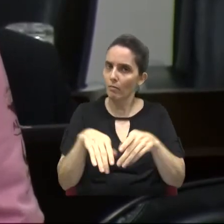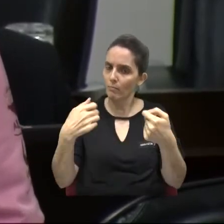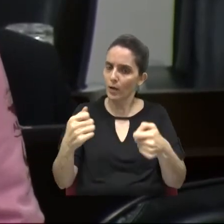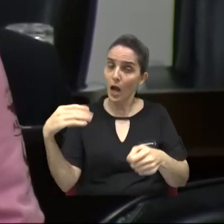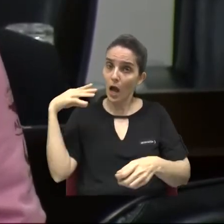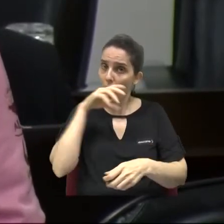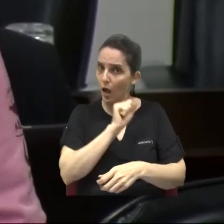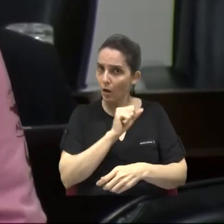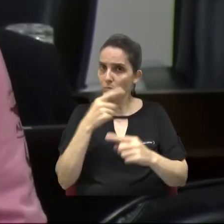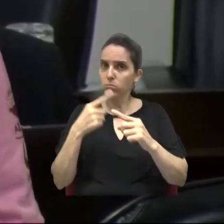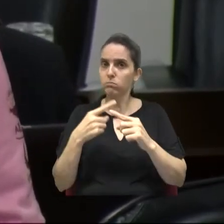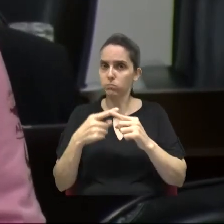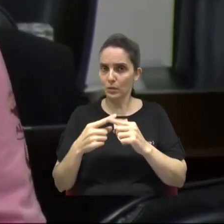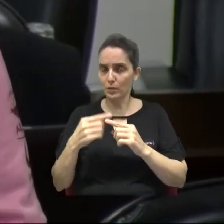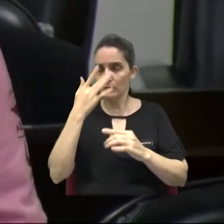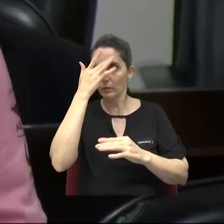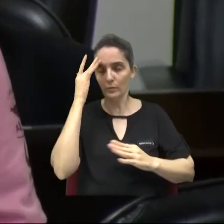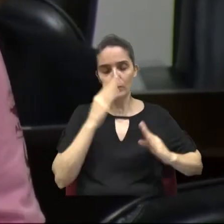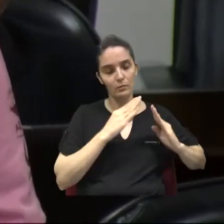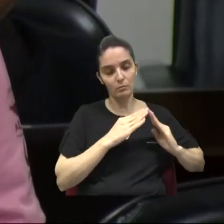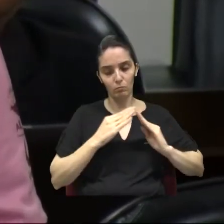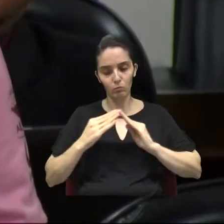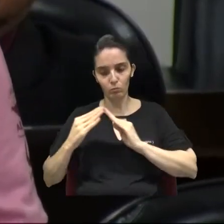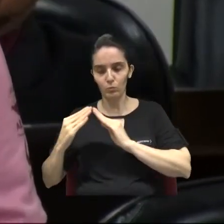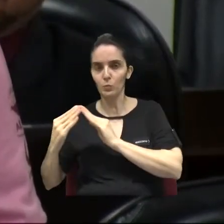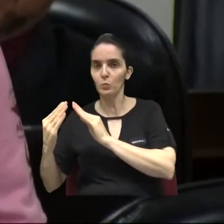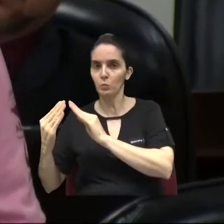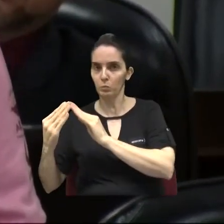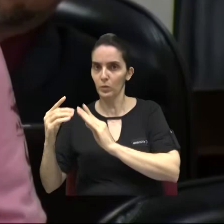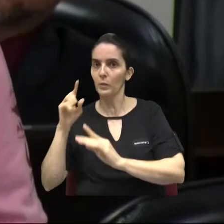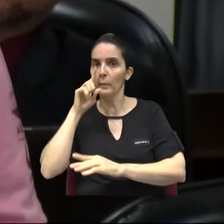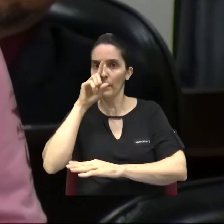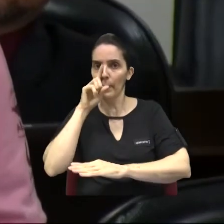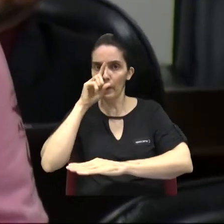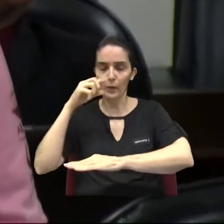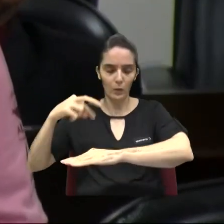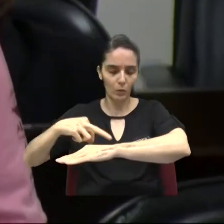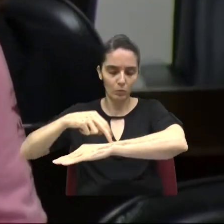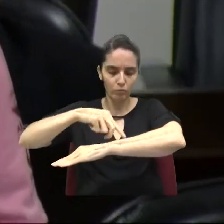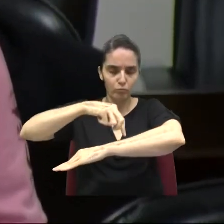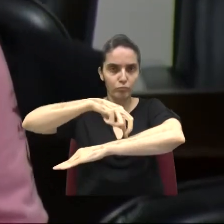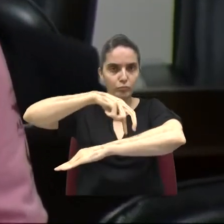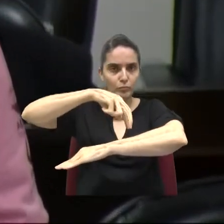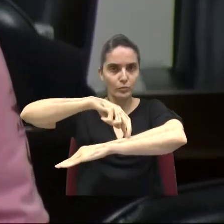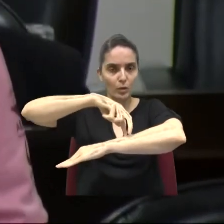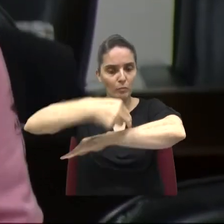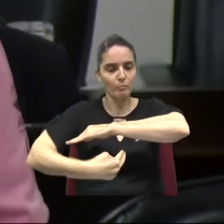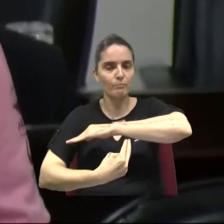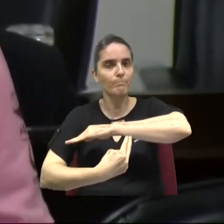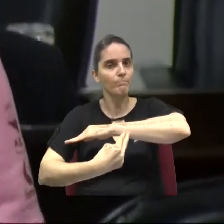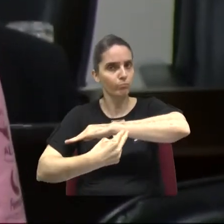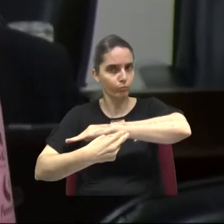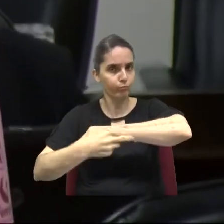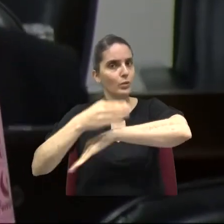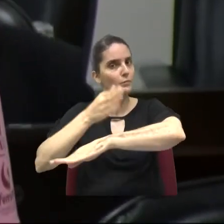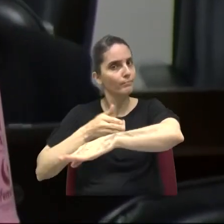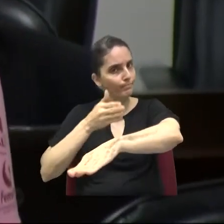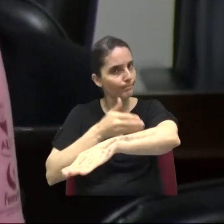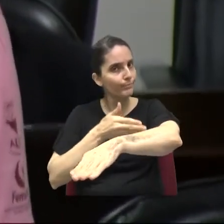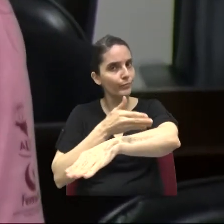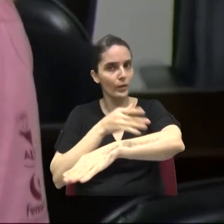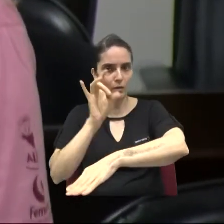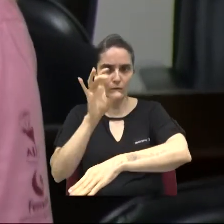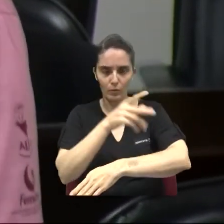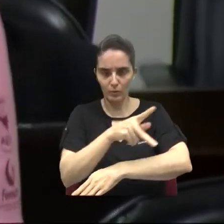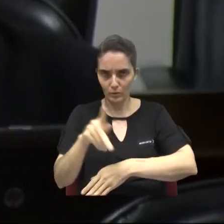porque ali os moradores estão correndo o risco de cair naquele pedacinho ali e se machucar. É isso, senhor